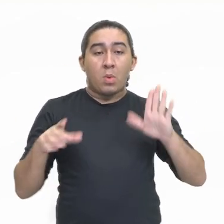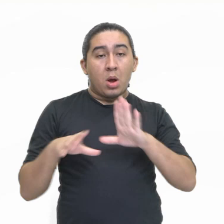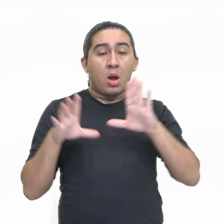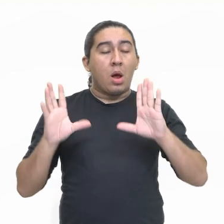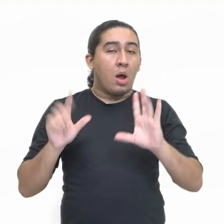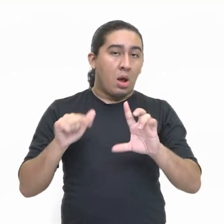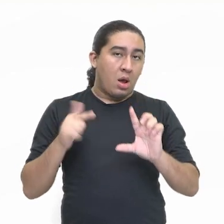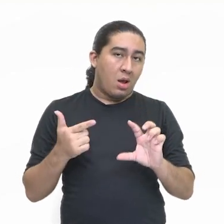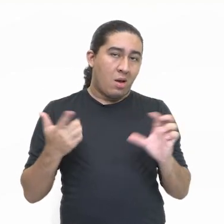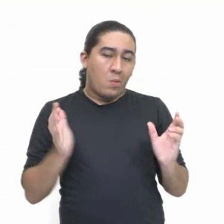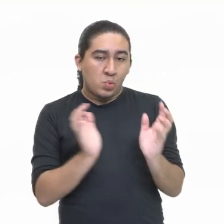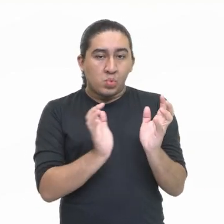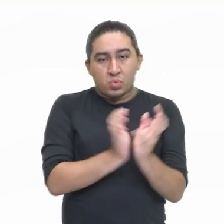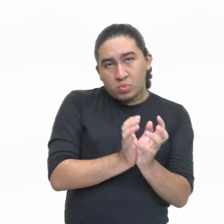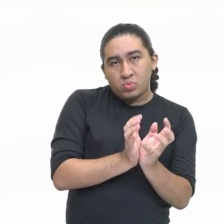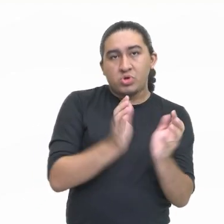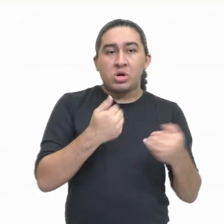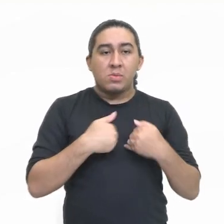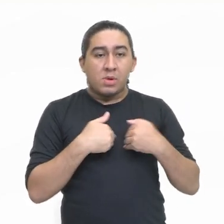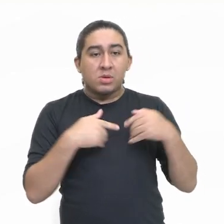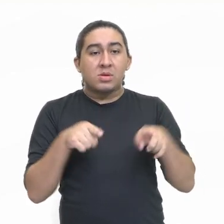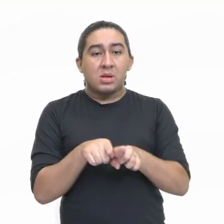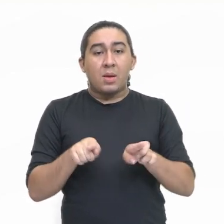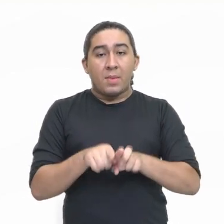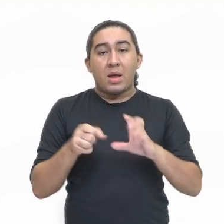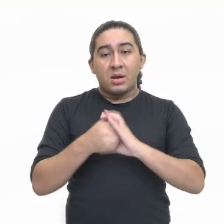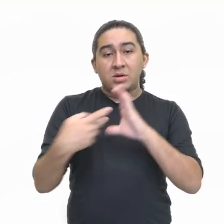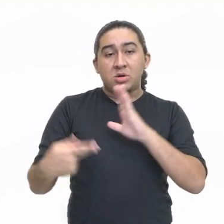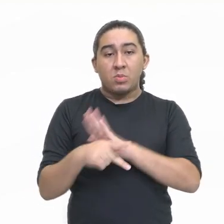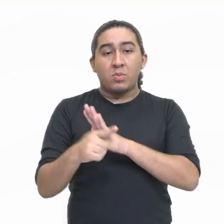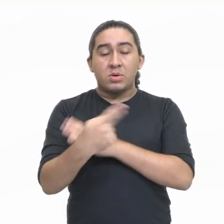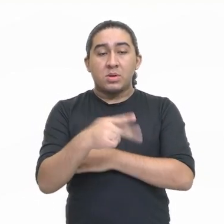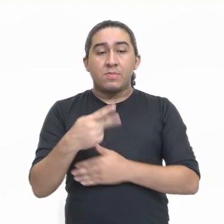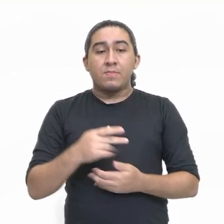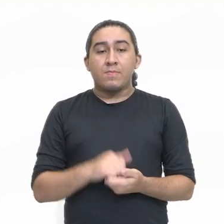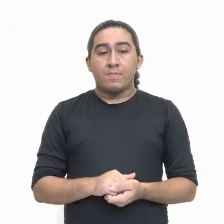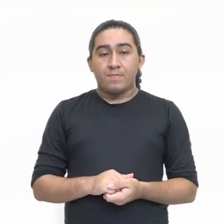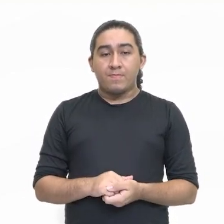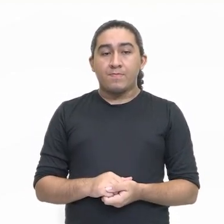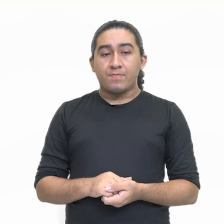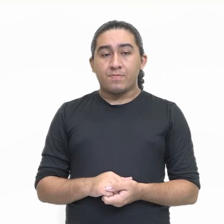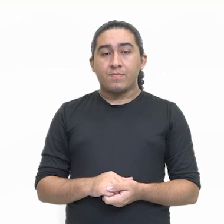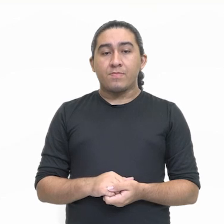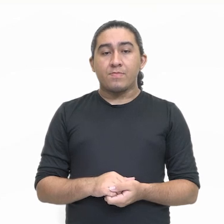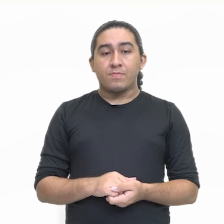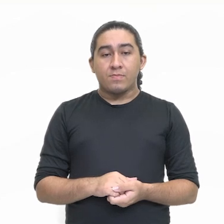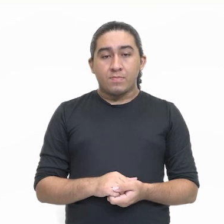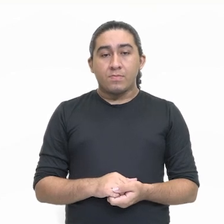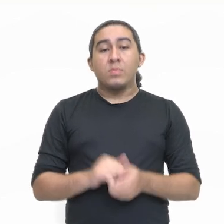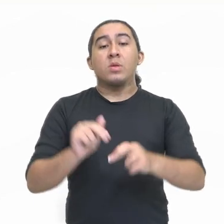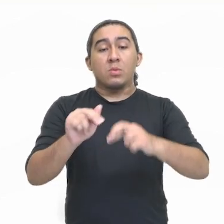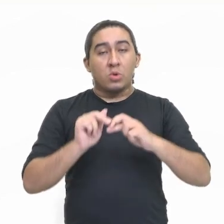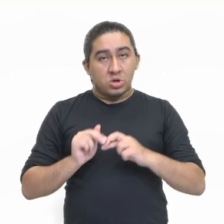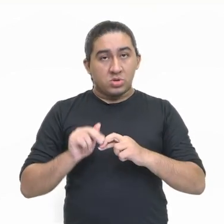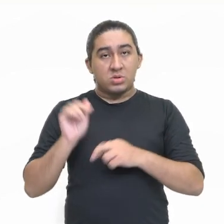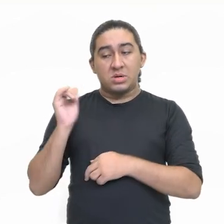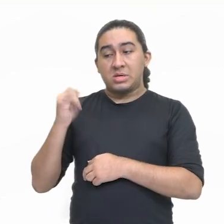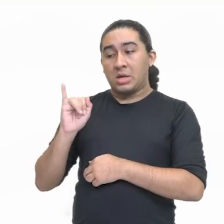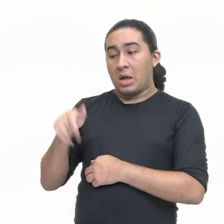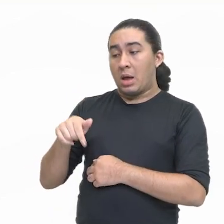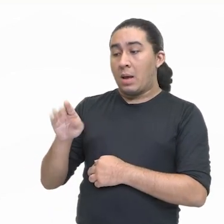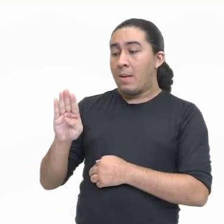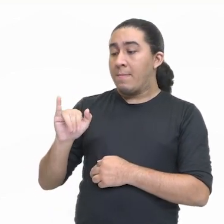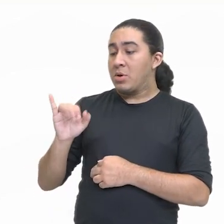de organismos e os seus fatores abióticos ali do ambiente Então os componentes bióticos